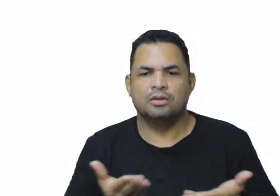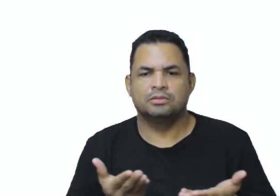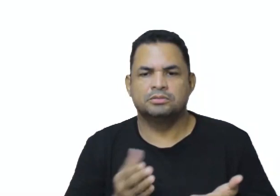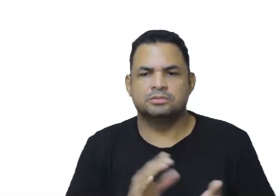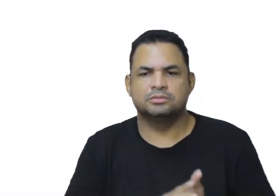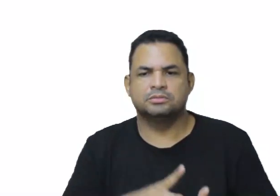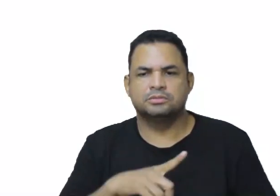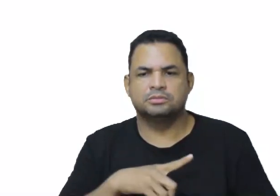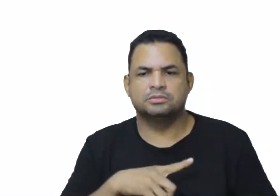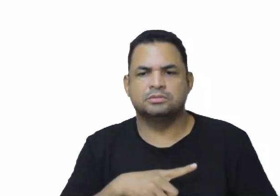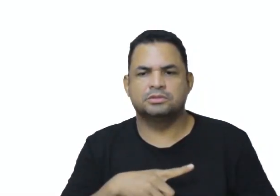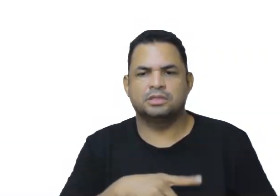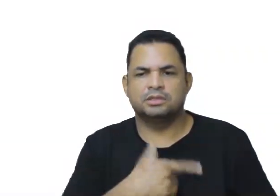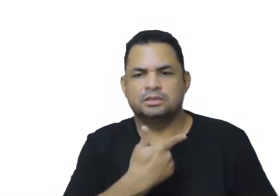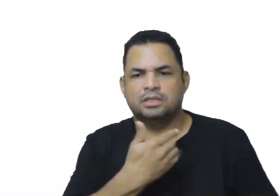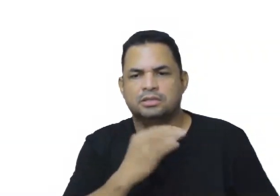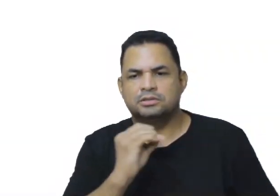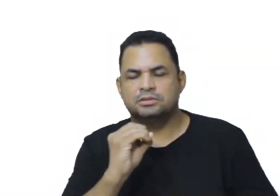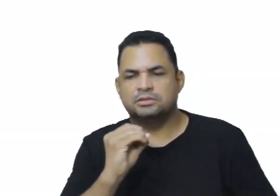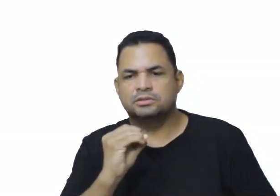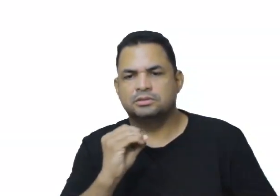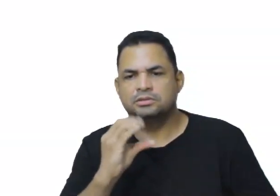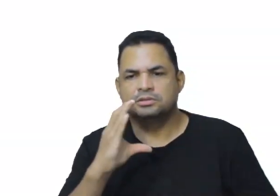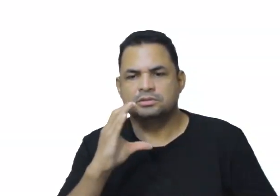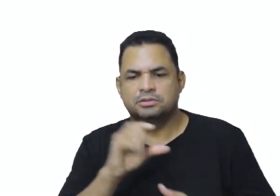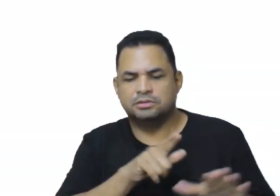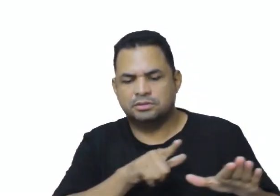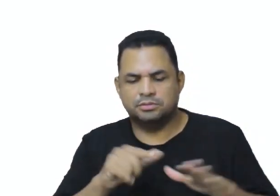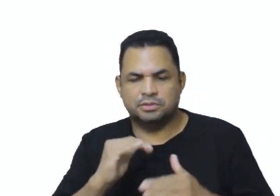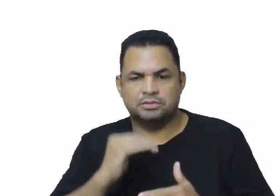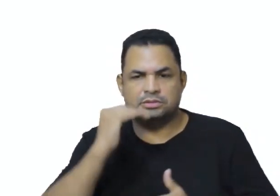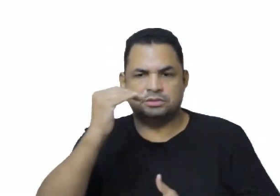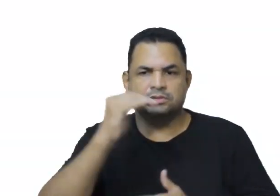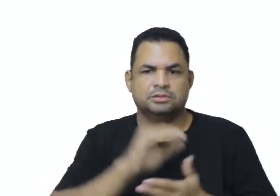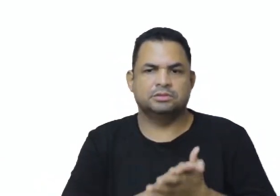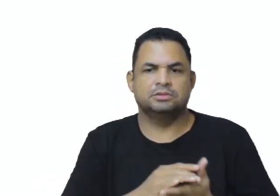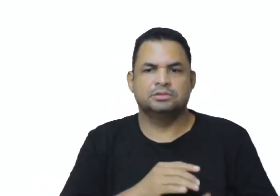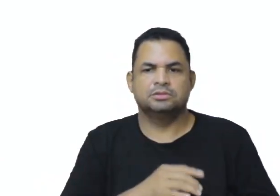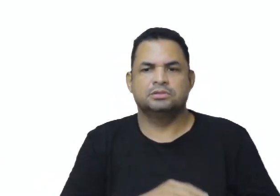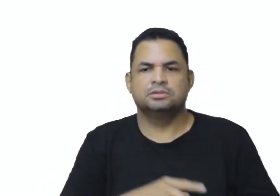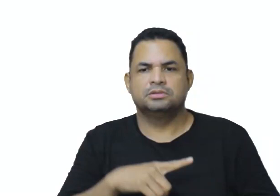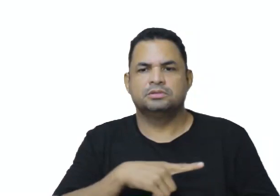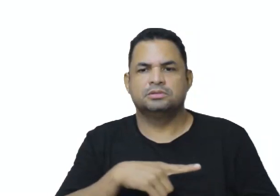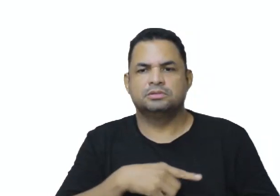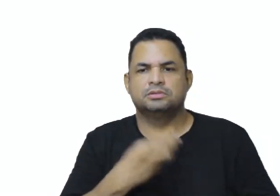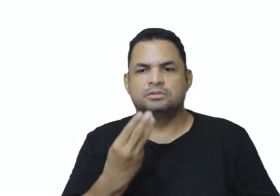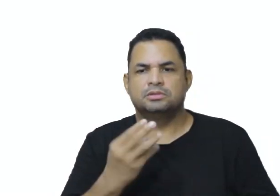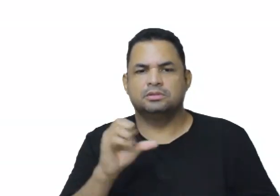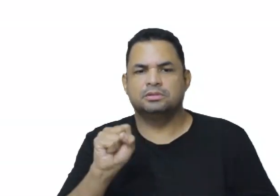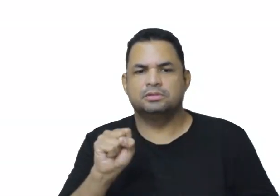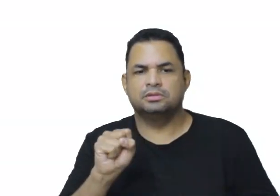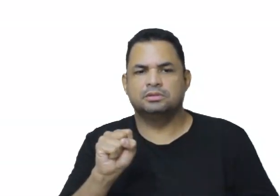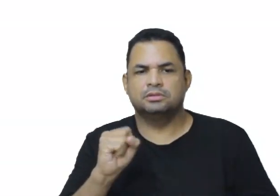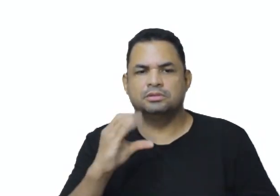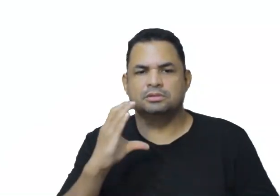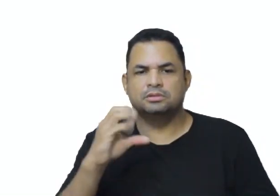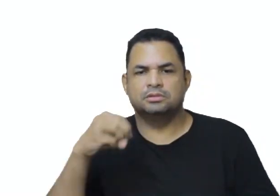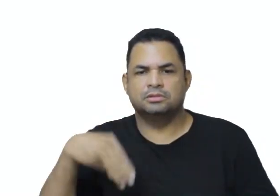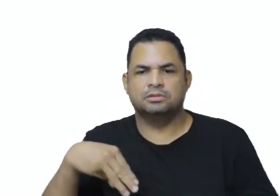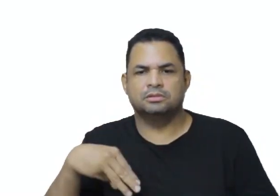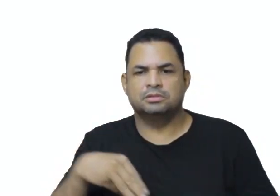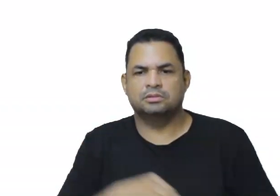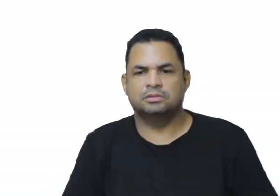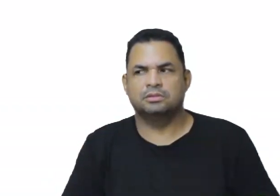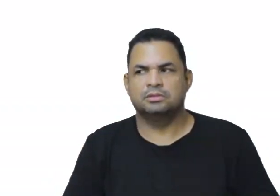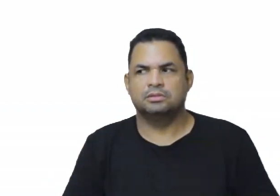Agora ele já tem 10 semanas a mais, né, do que os 14 centímetros, então ele está com 38 centímetros e